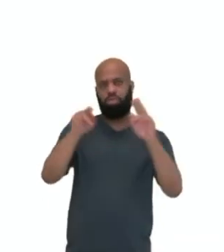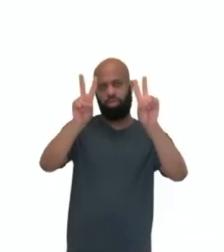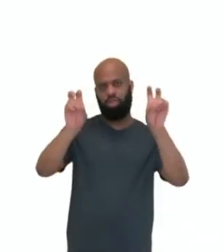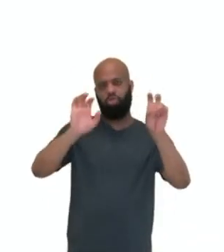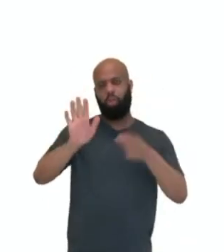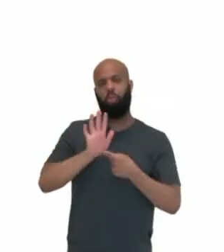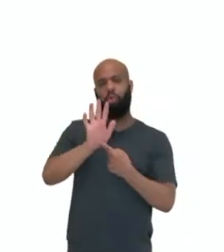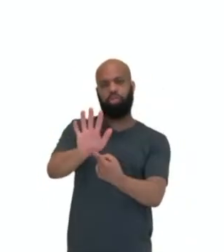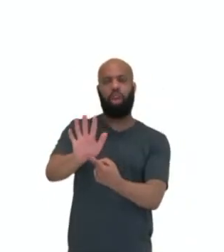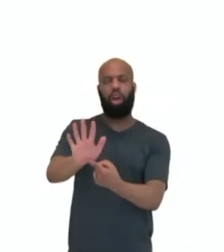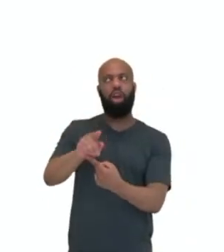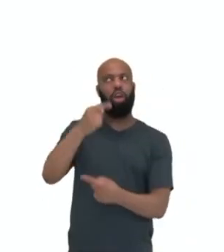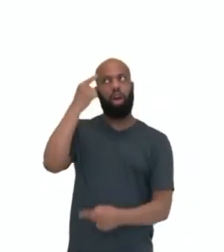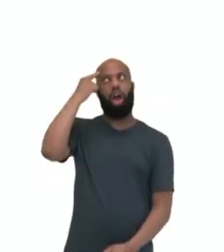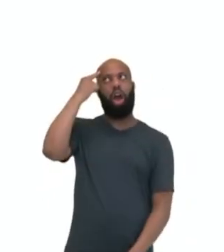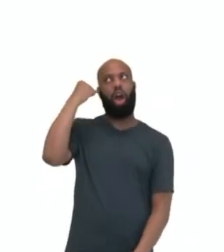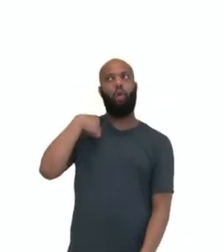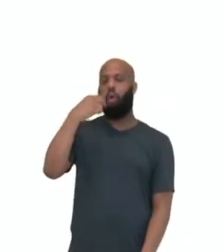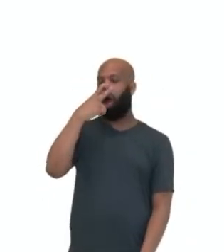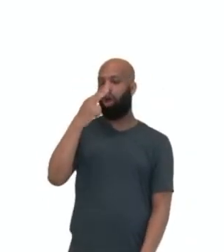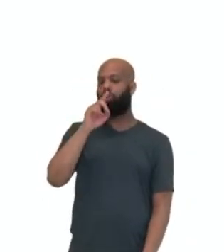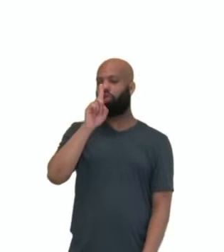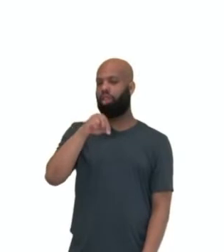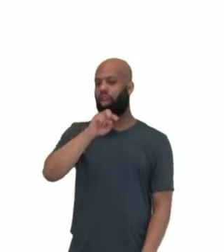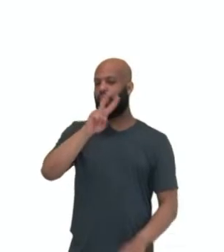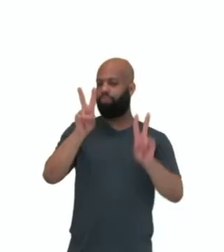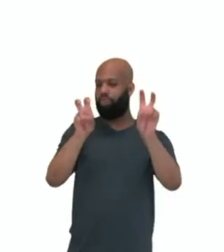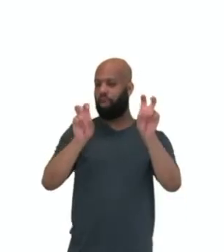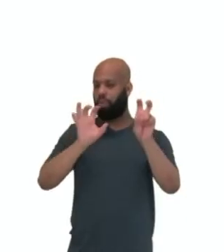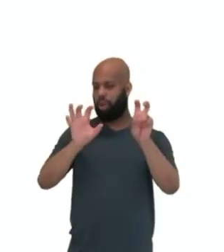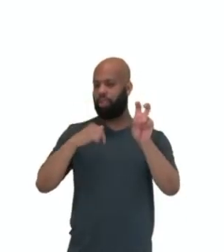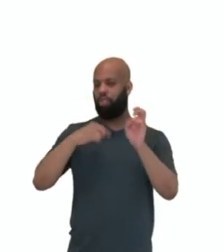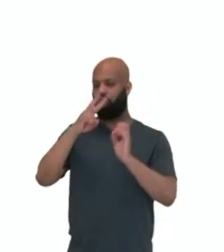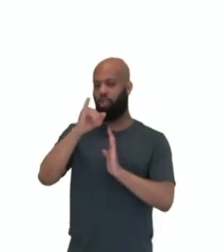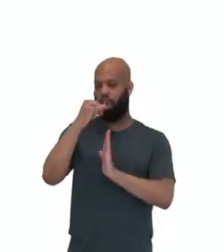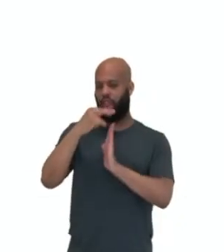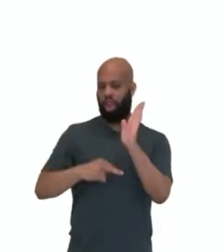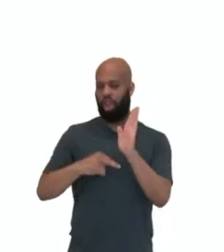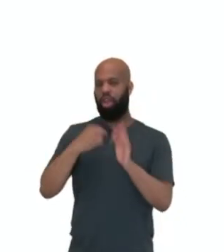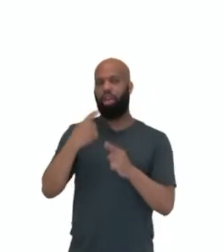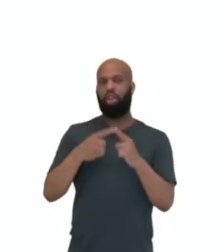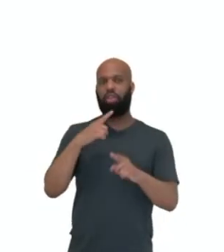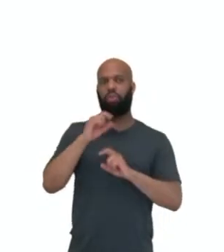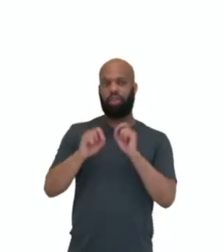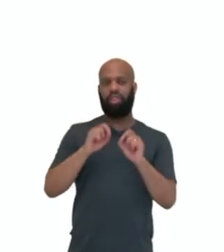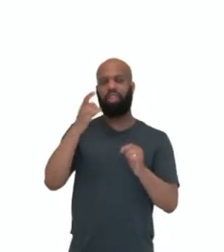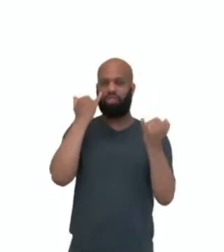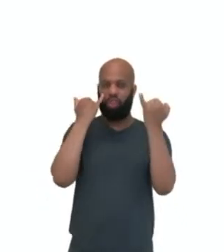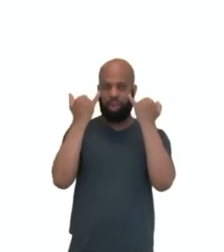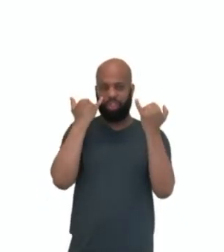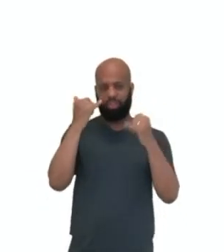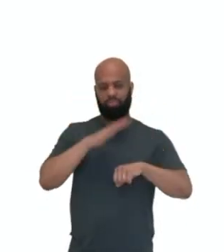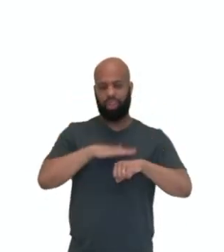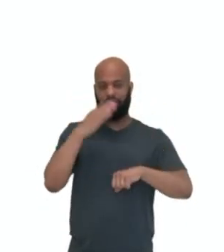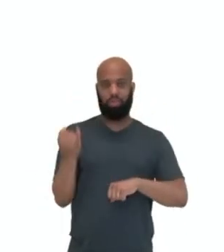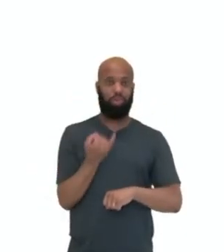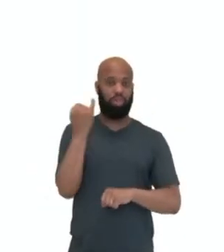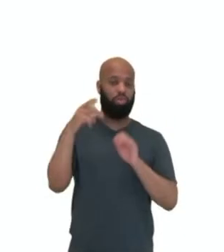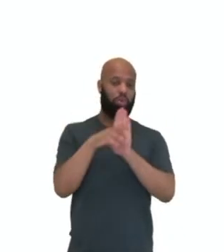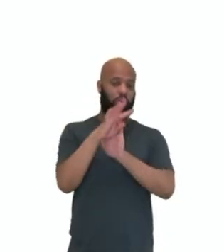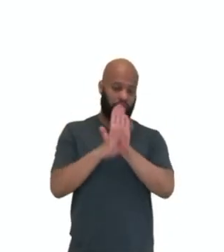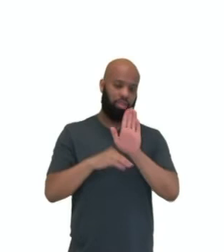Então, quando eu tenho esse título, eu sei que ele vai fazer o quê? Destacar a informação mais relevante do